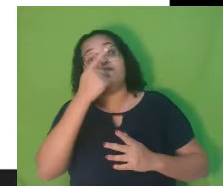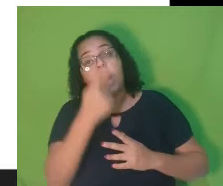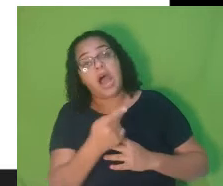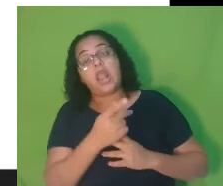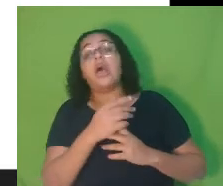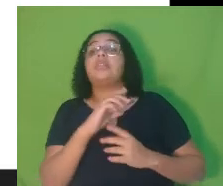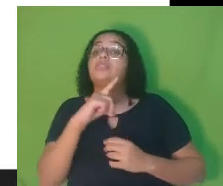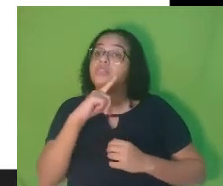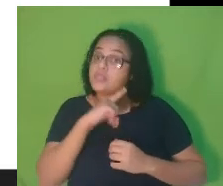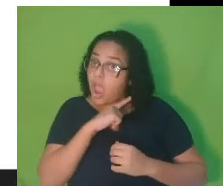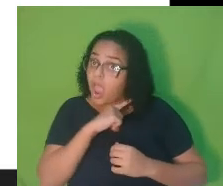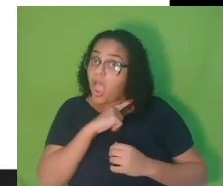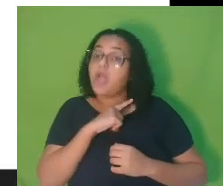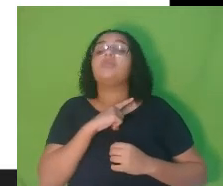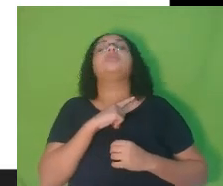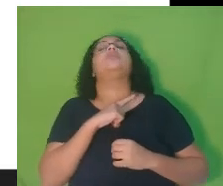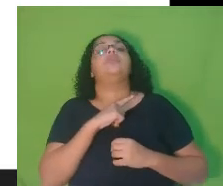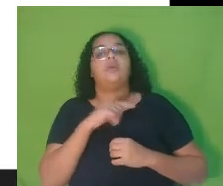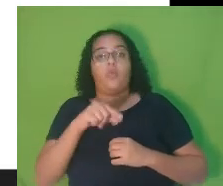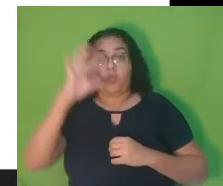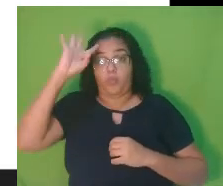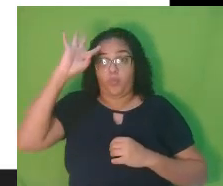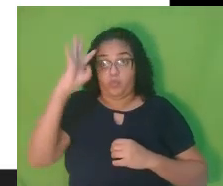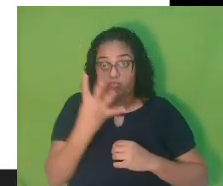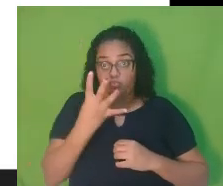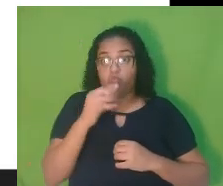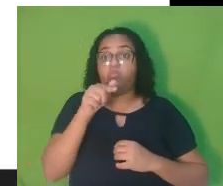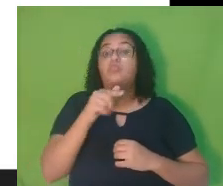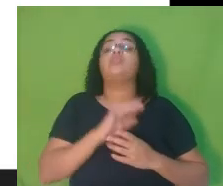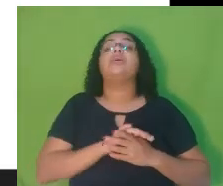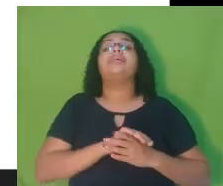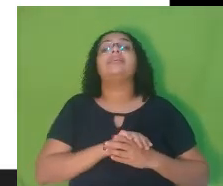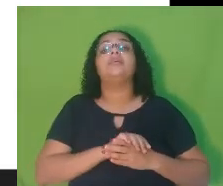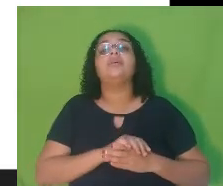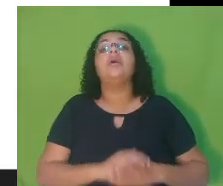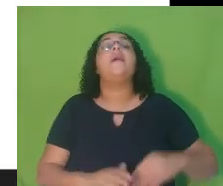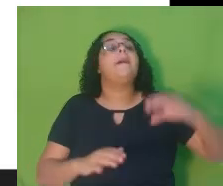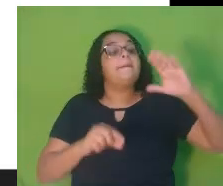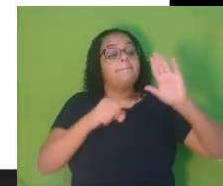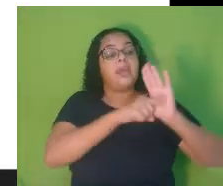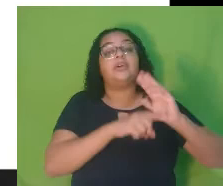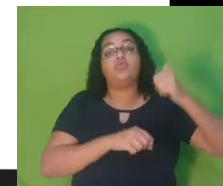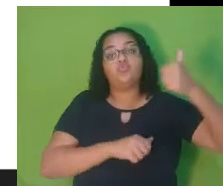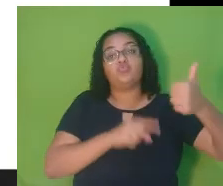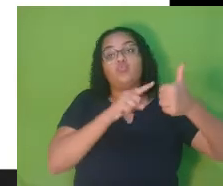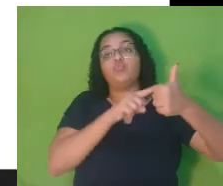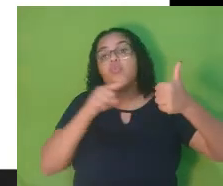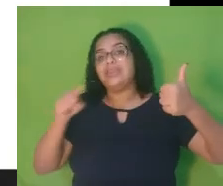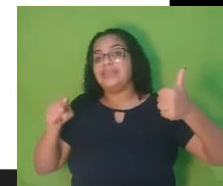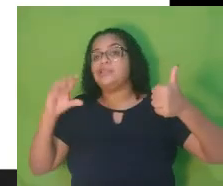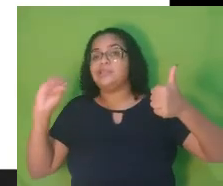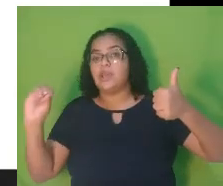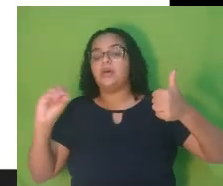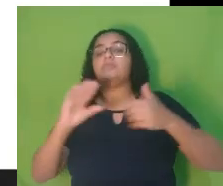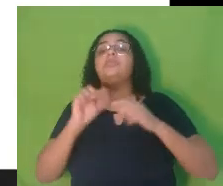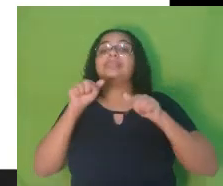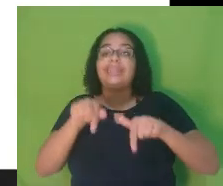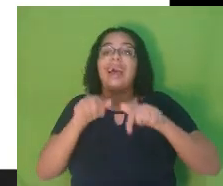me diz que existe uma solução no intervalo menos 1 e 0 para a equação.